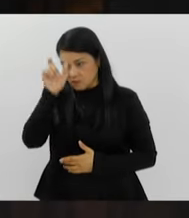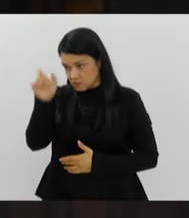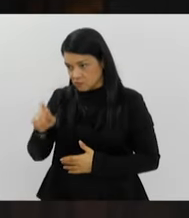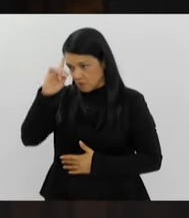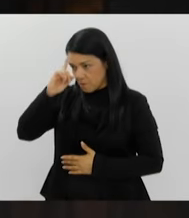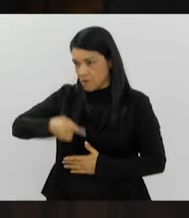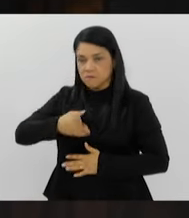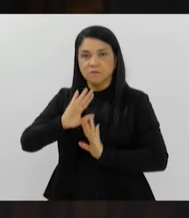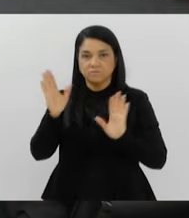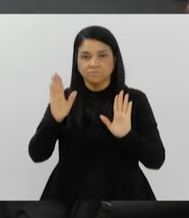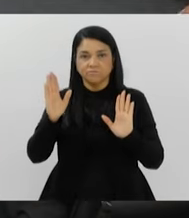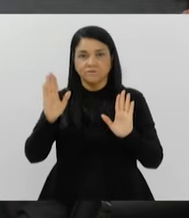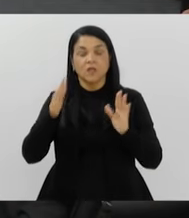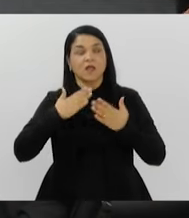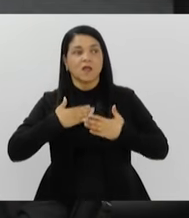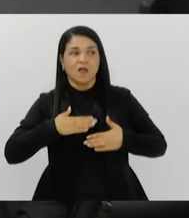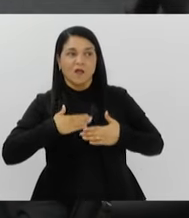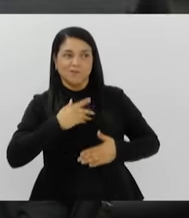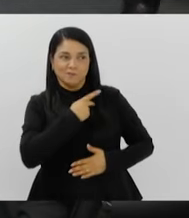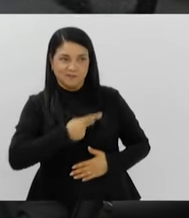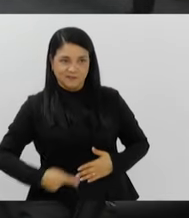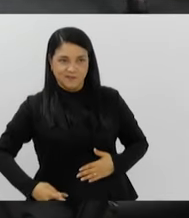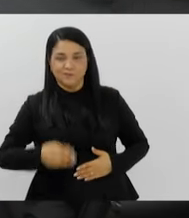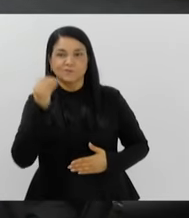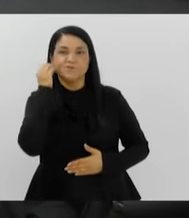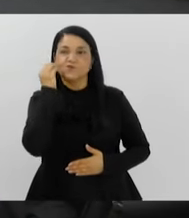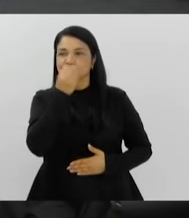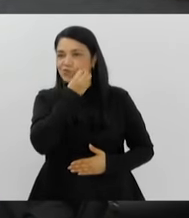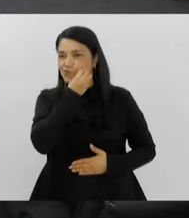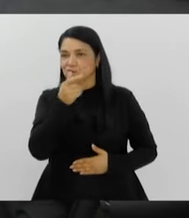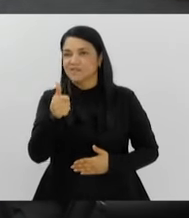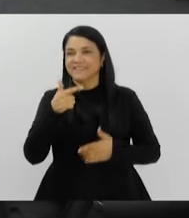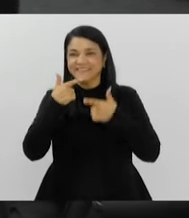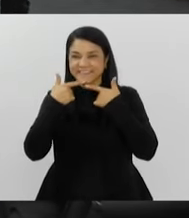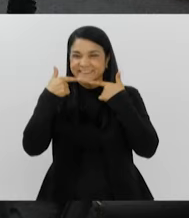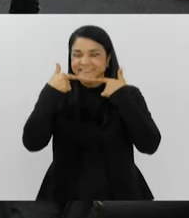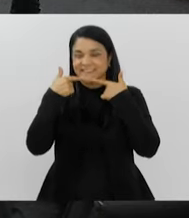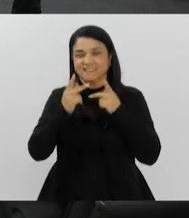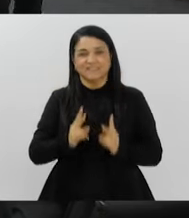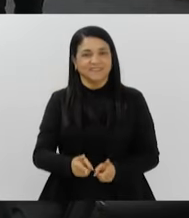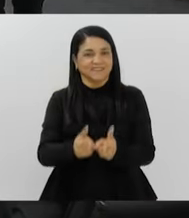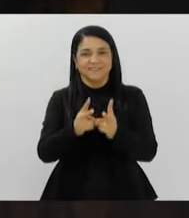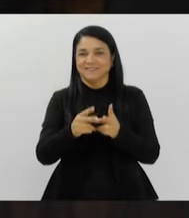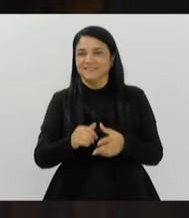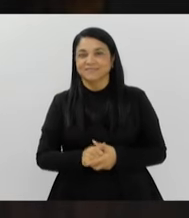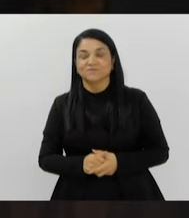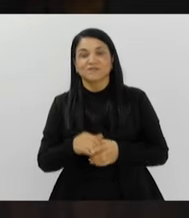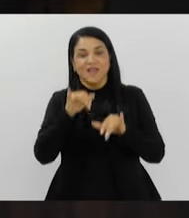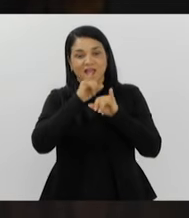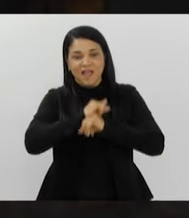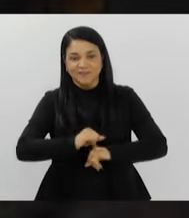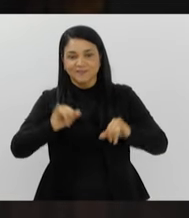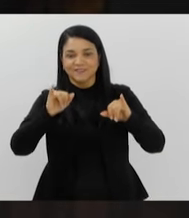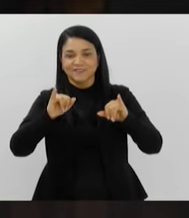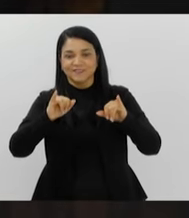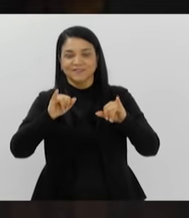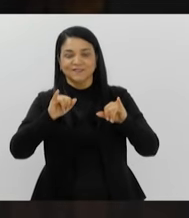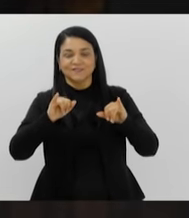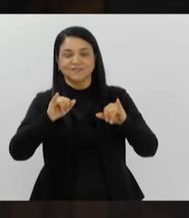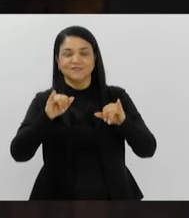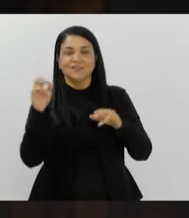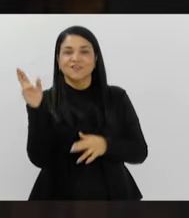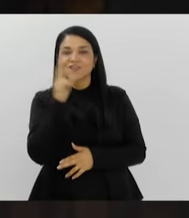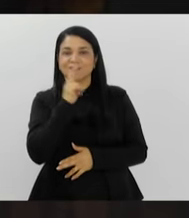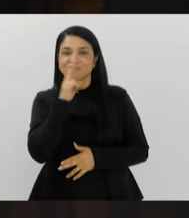Simples assim. Calma, presidente. Beijo. Sempre com um sorriso nos lábios. Anuncio, em regime